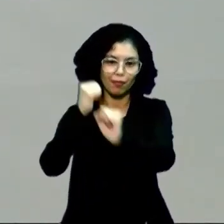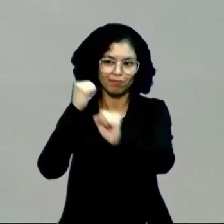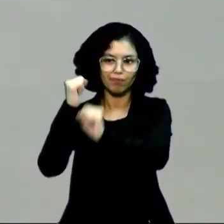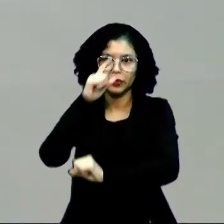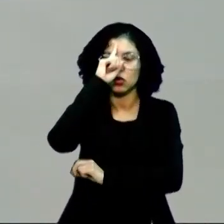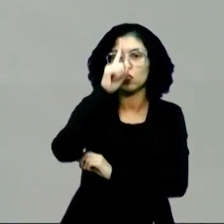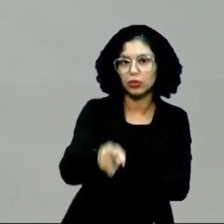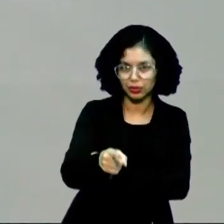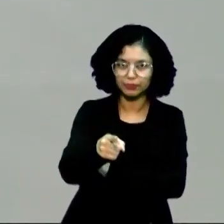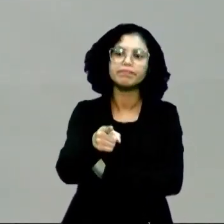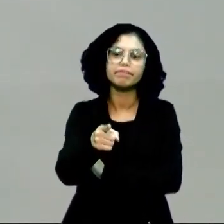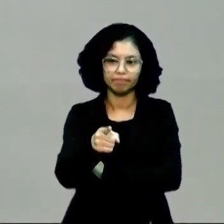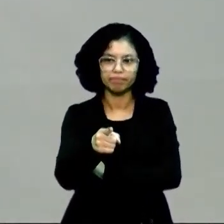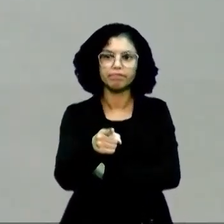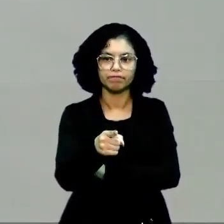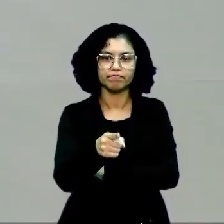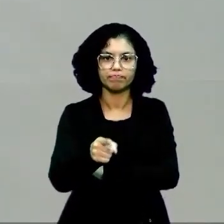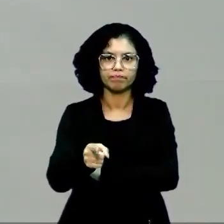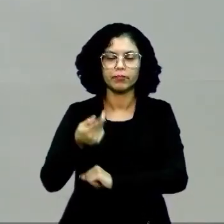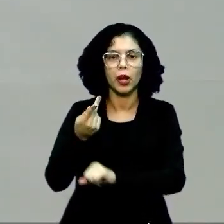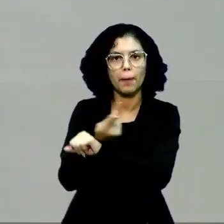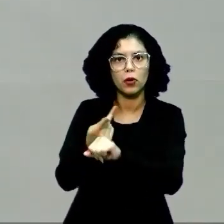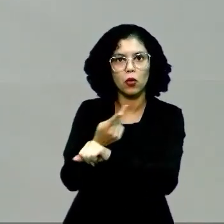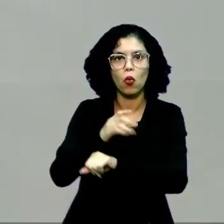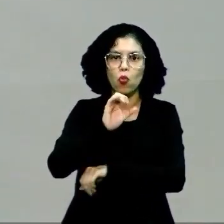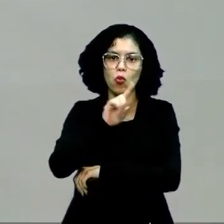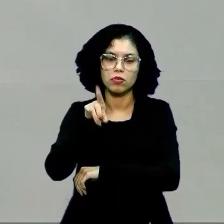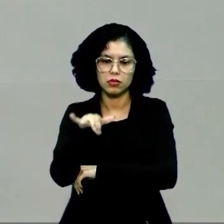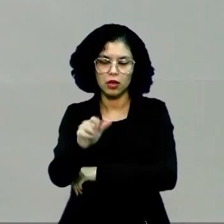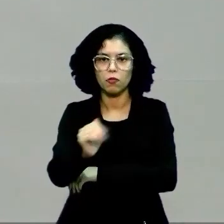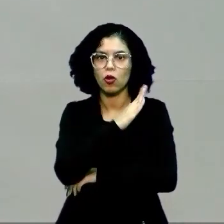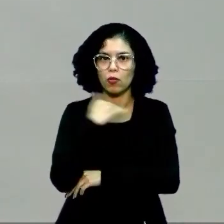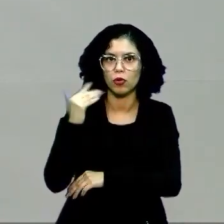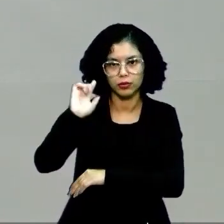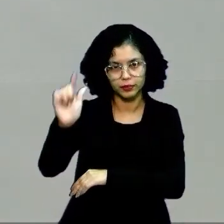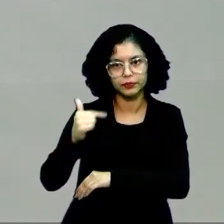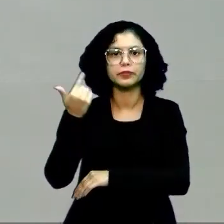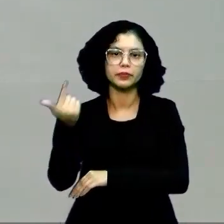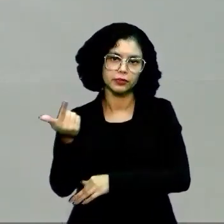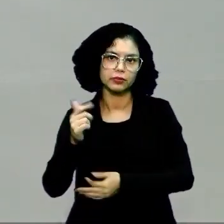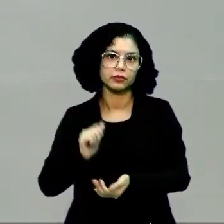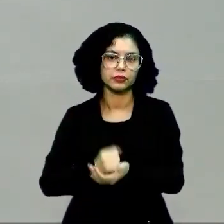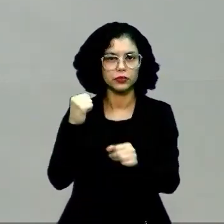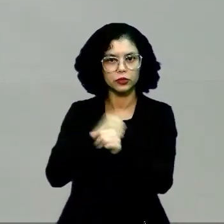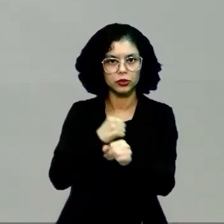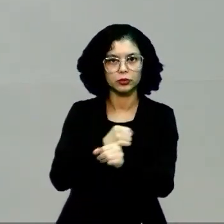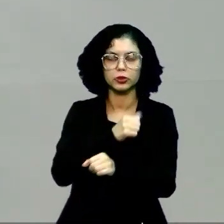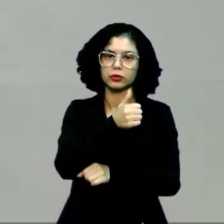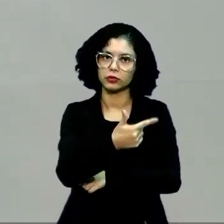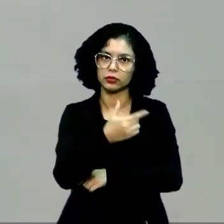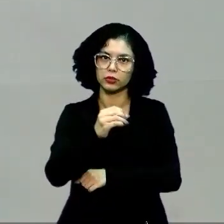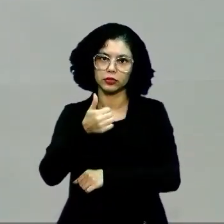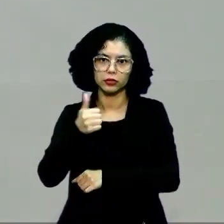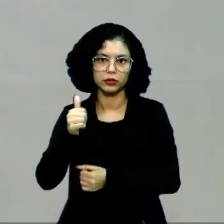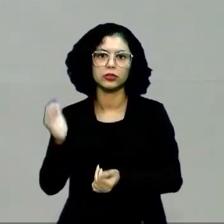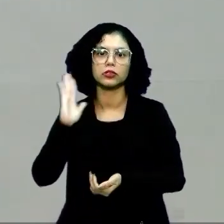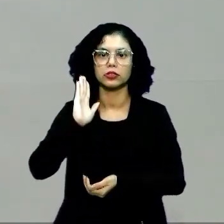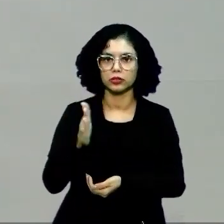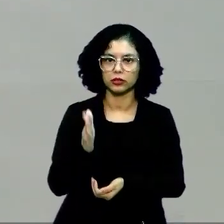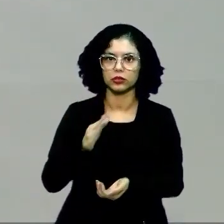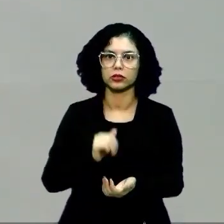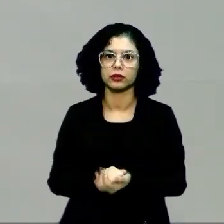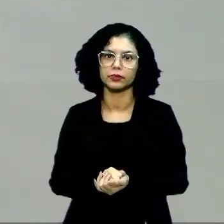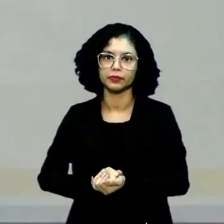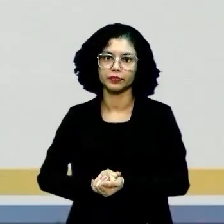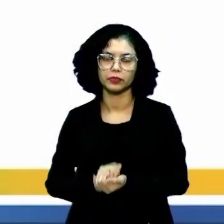da época da Al-Qaeda, o chamado Osama Bin Laden, que foi morto depois, lá no ano de 2011, já no governo Barack